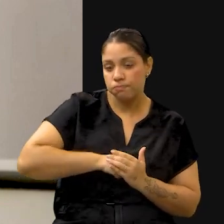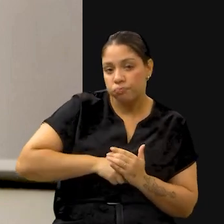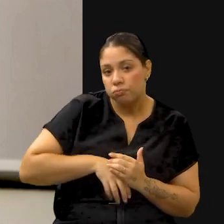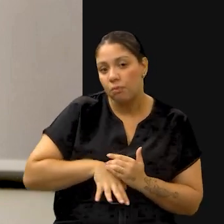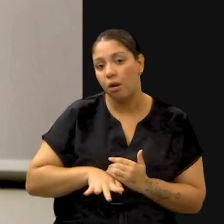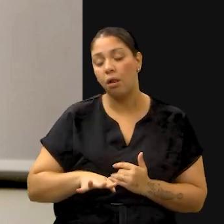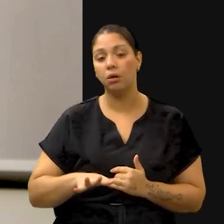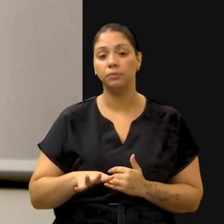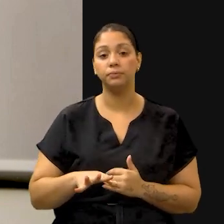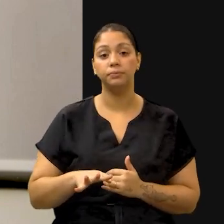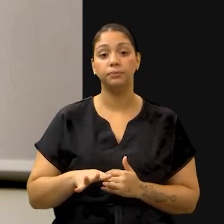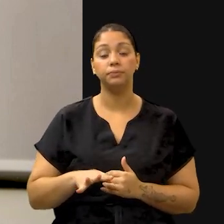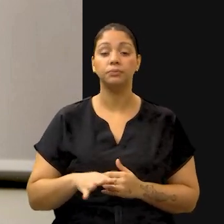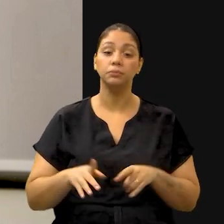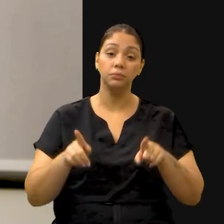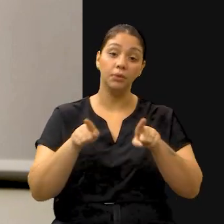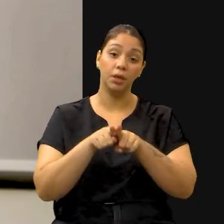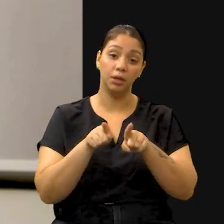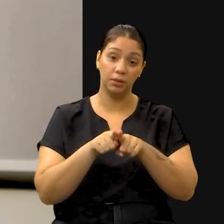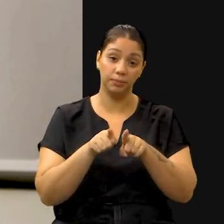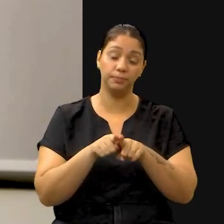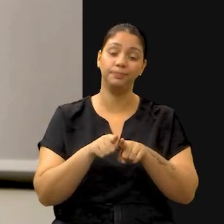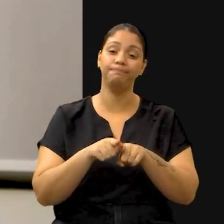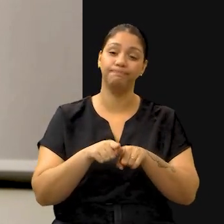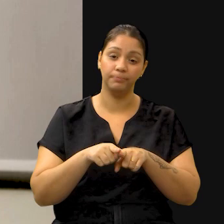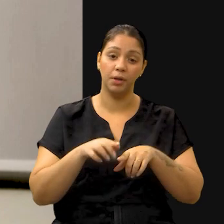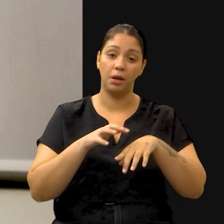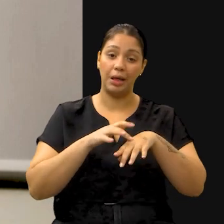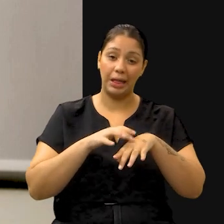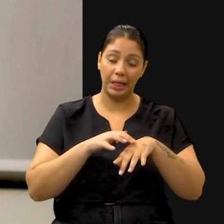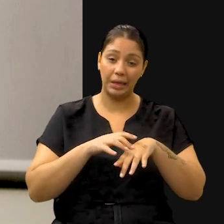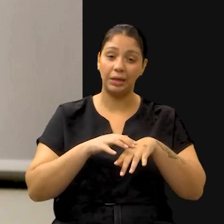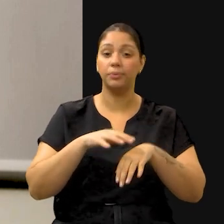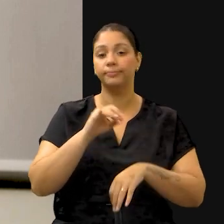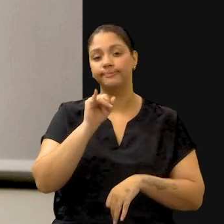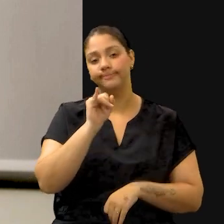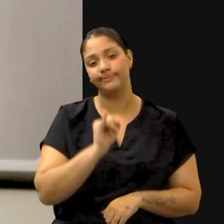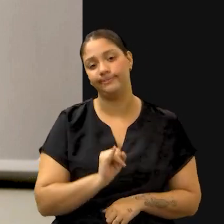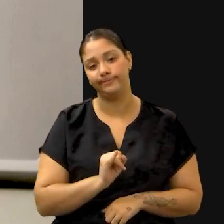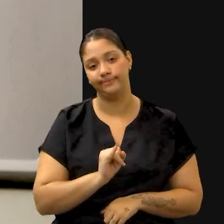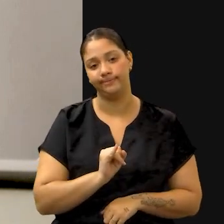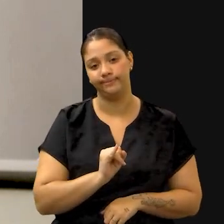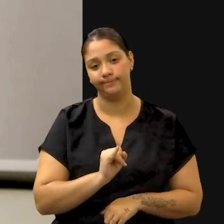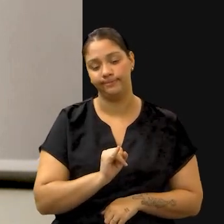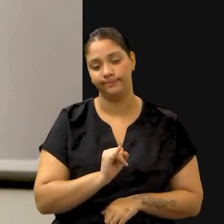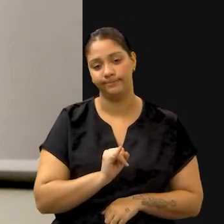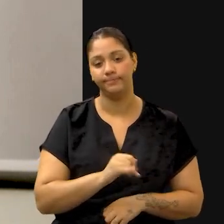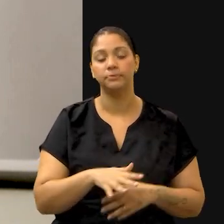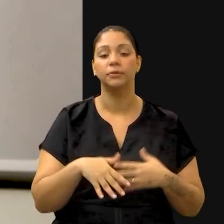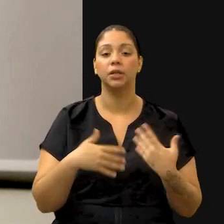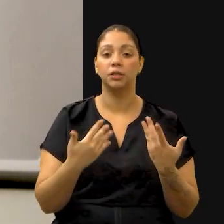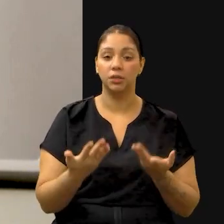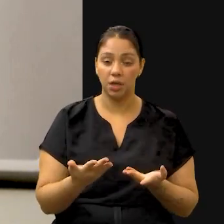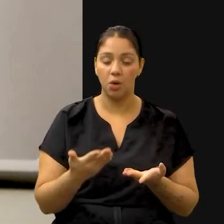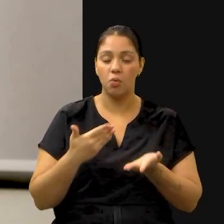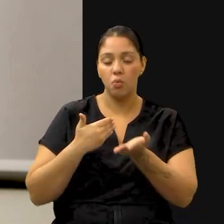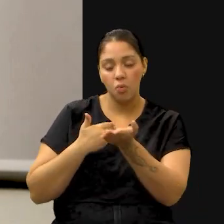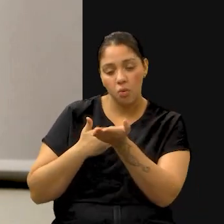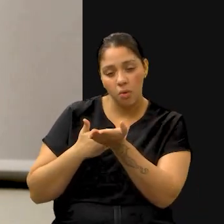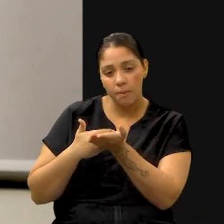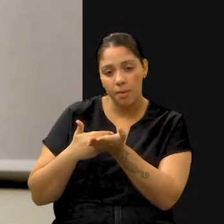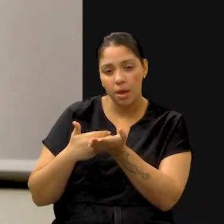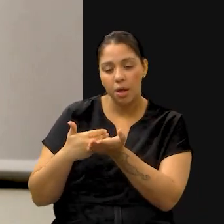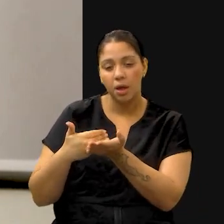ali produzido, e normalmente, pelo processo inflamatório, começa a ter o emagrecimento. Então, em